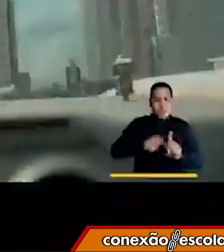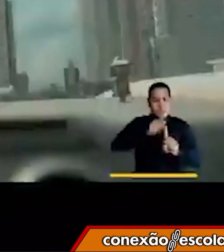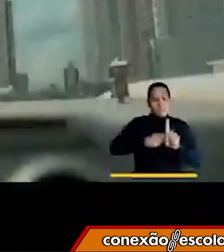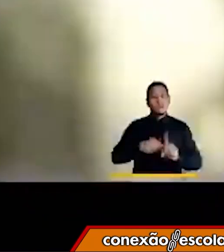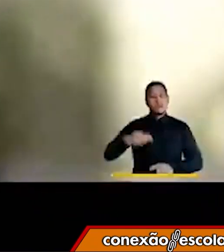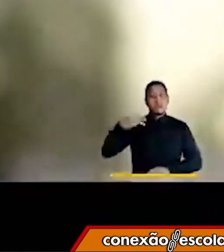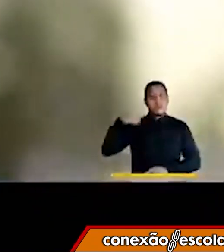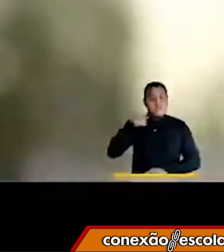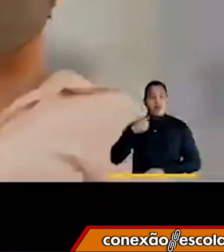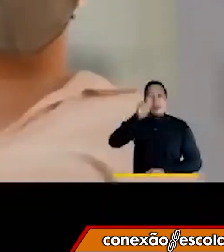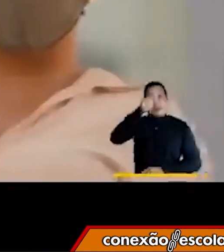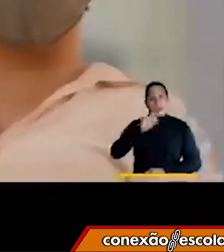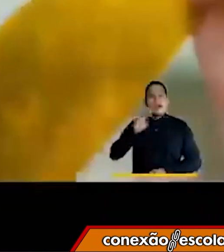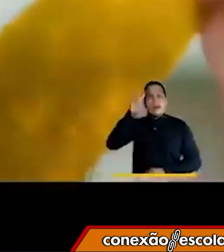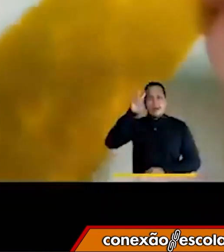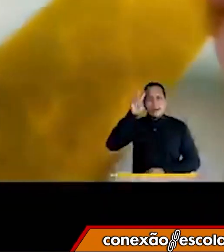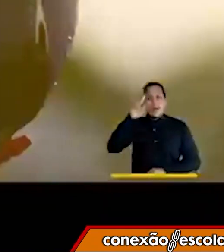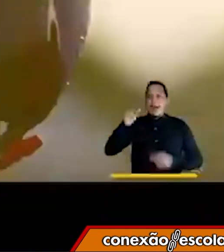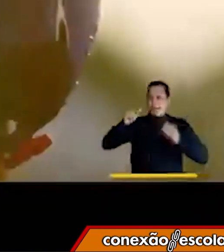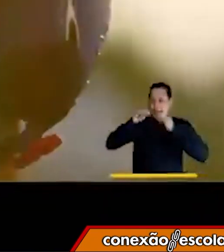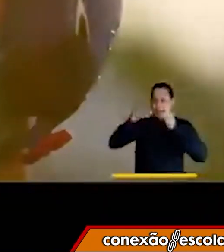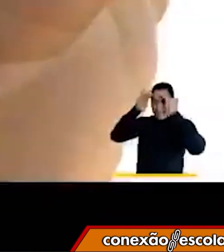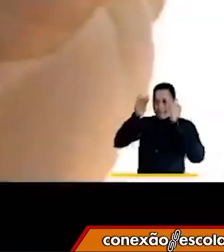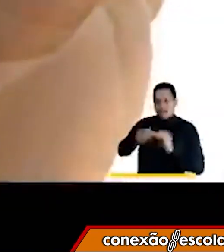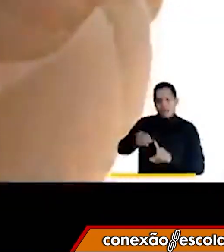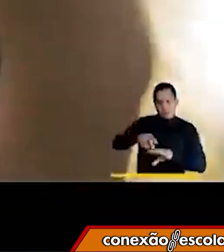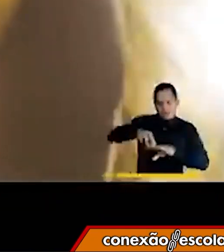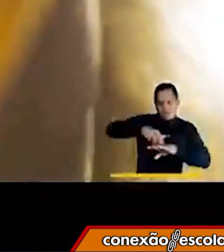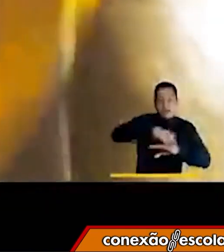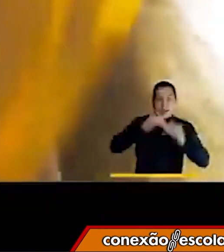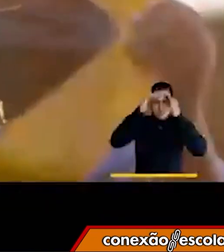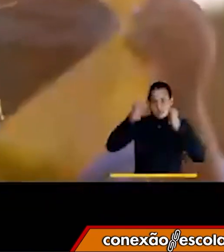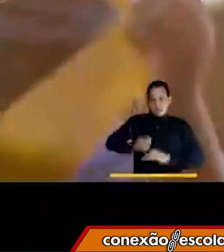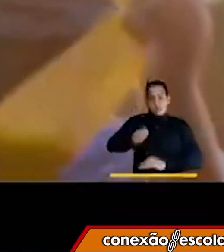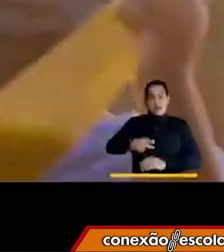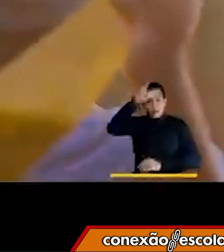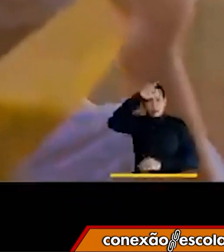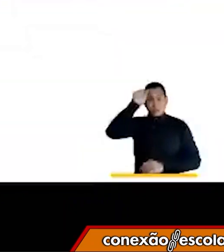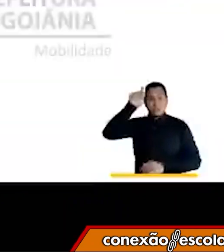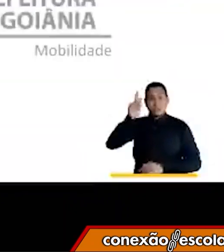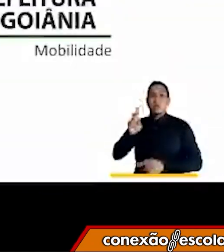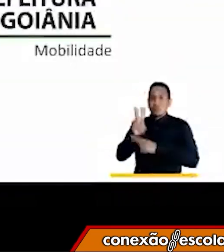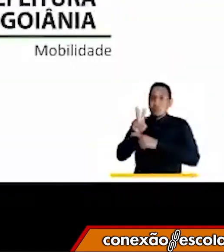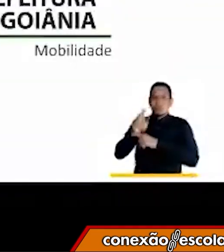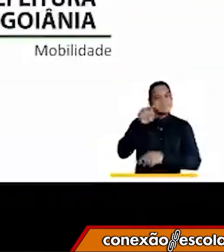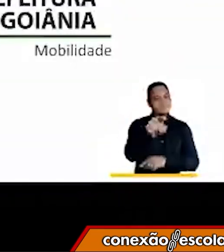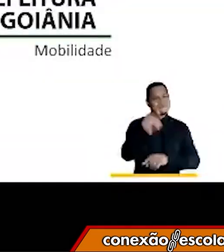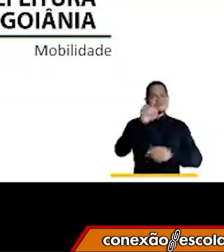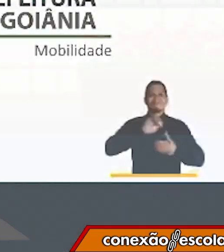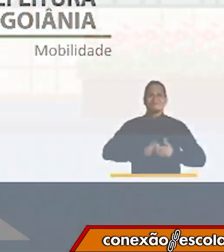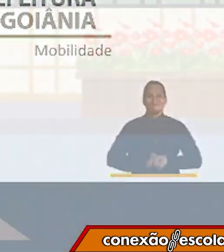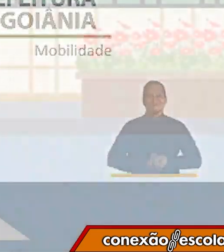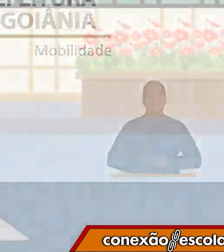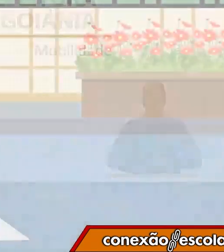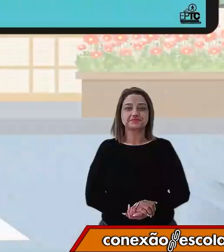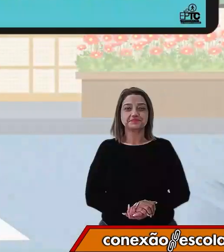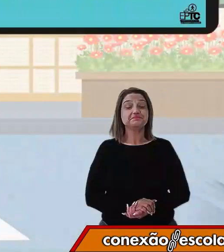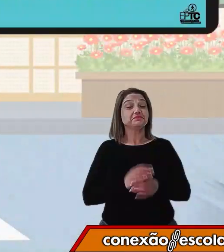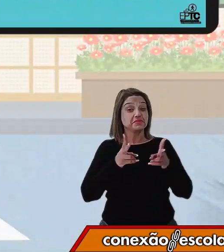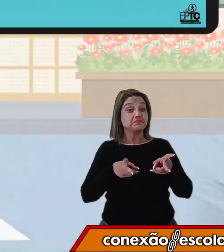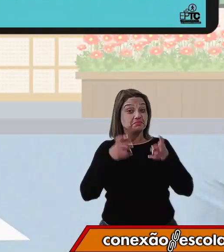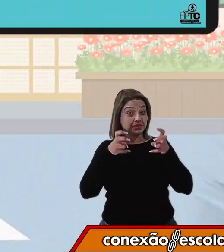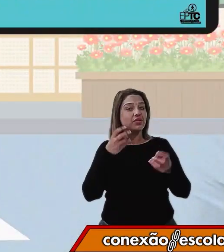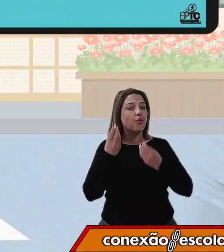Maio Amarelo respeite a faixa respeite a vida Prefeitura de Goiânia cuidando de você